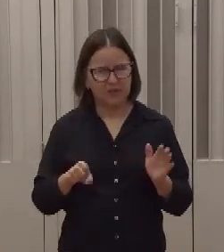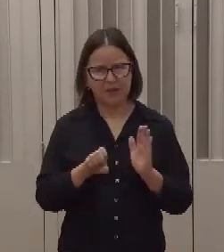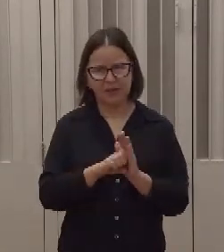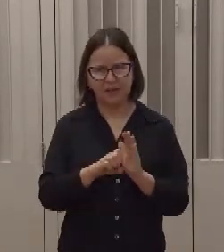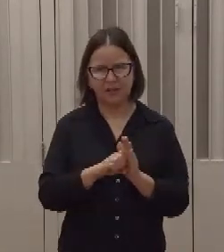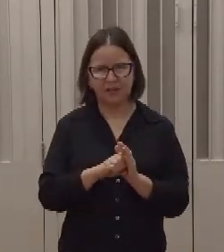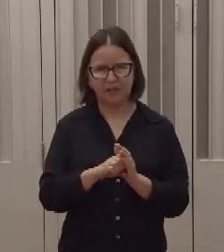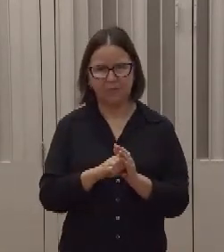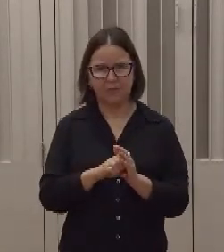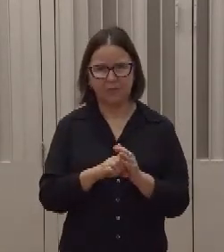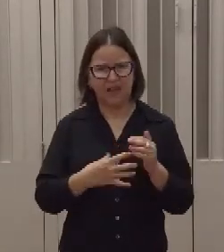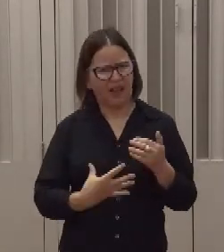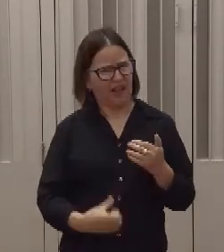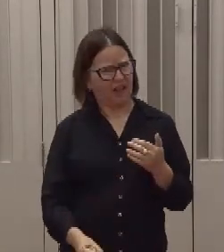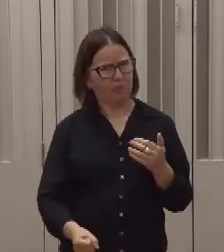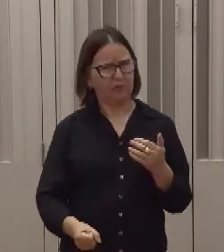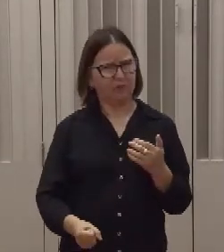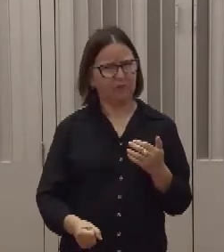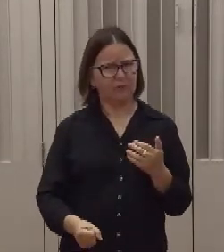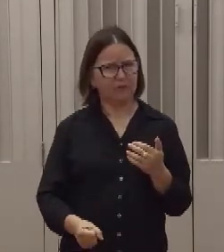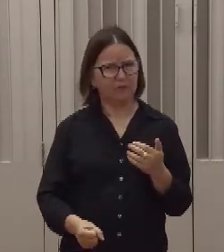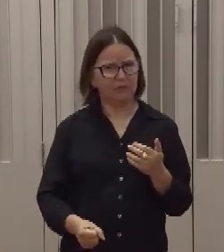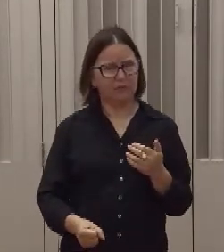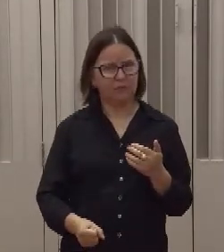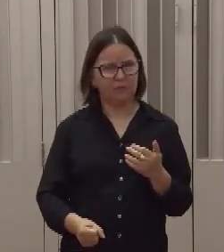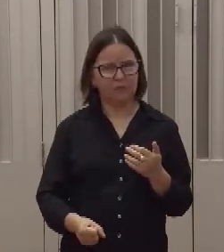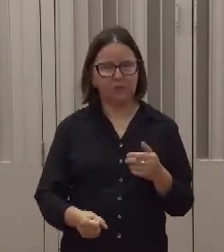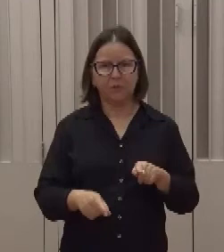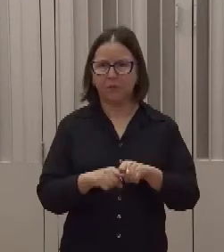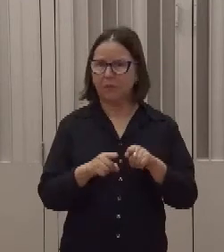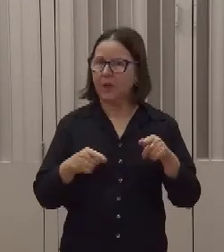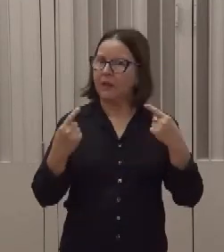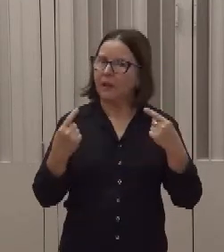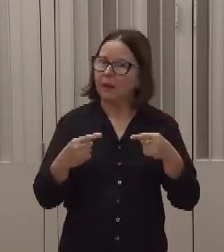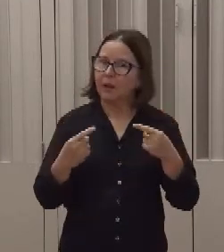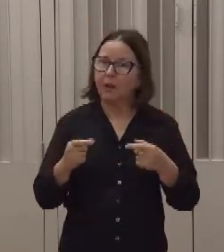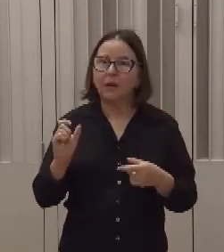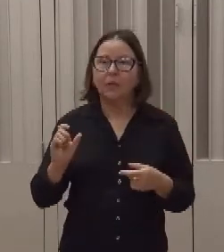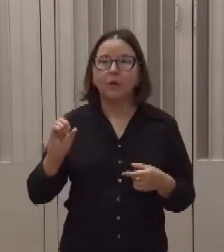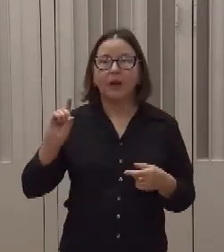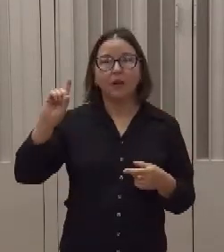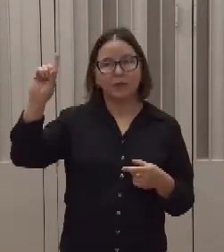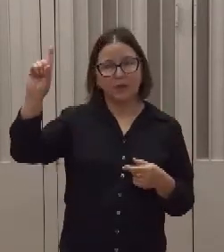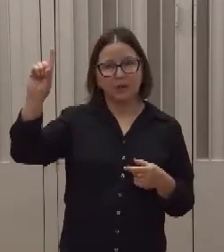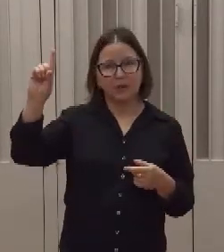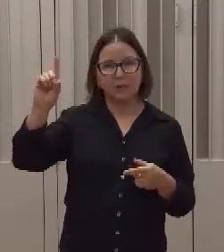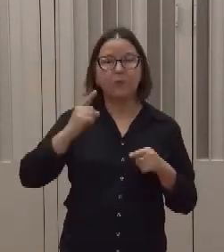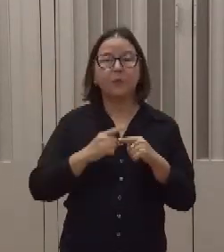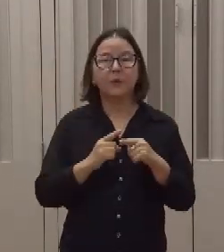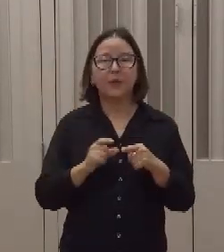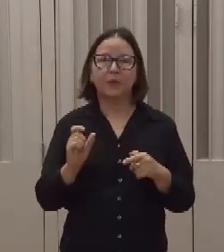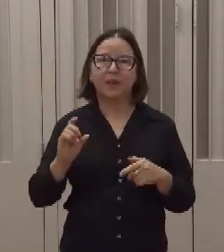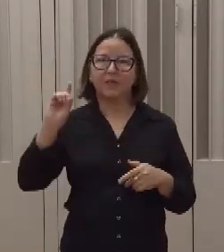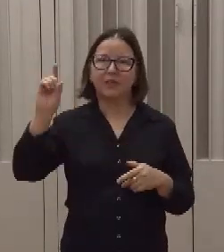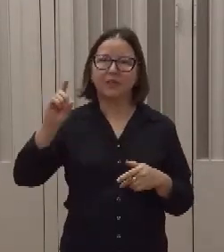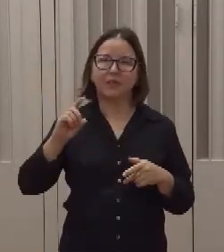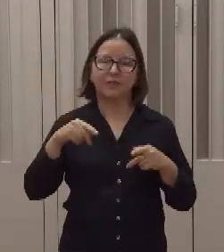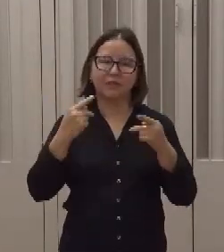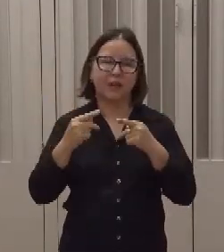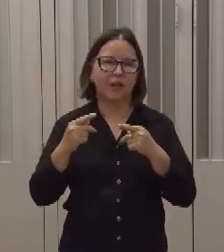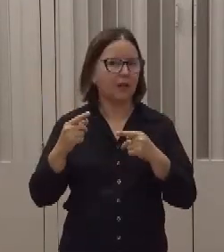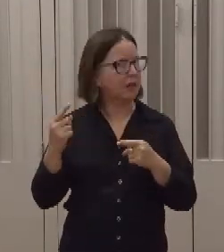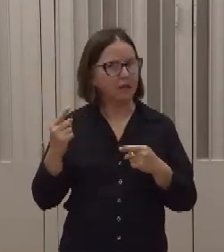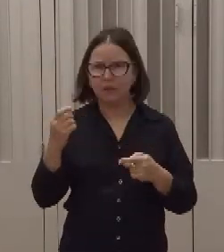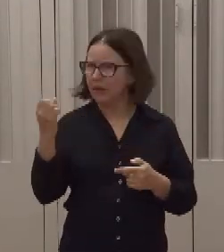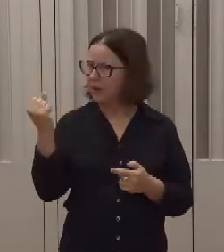Bom, a palavra de Deus é bastante clara. E nós aqui não enxergamos. A palavra de Deus diz, não matarás. É simples